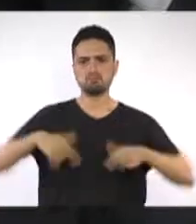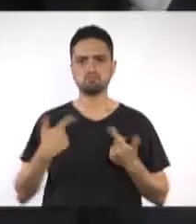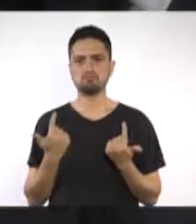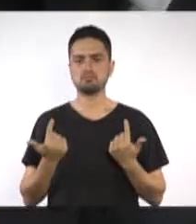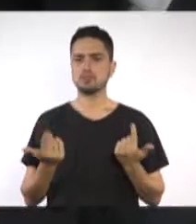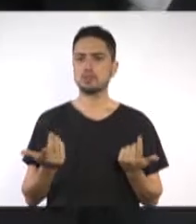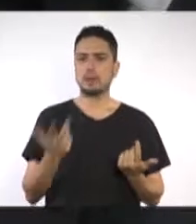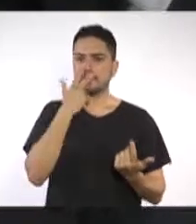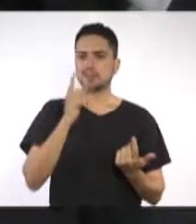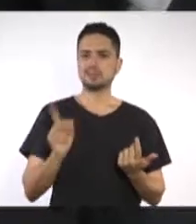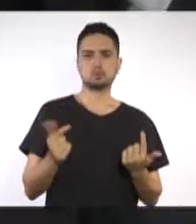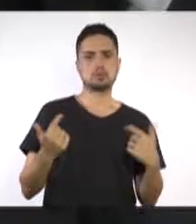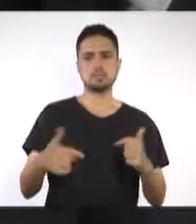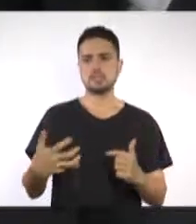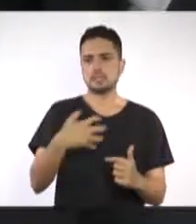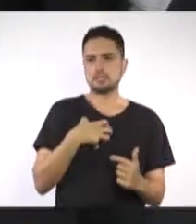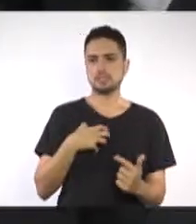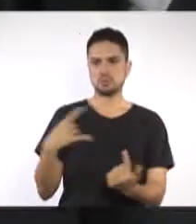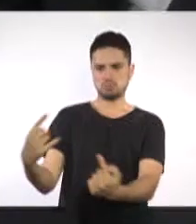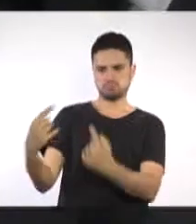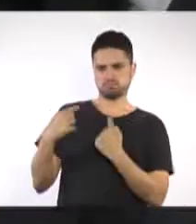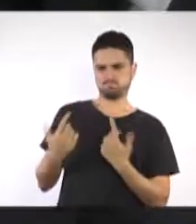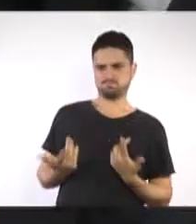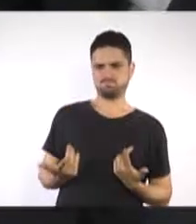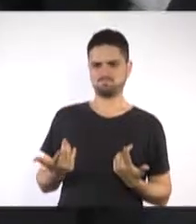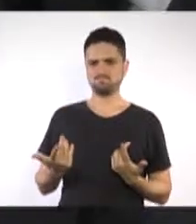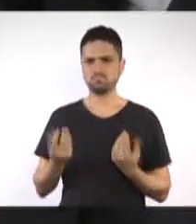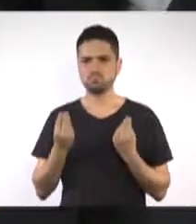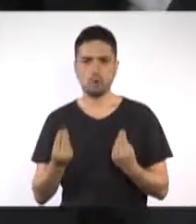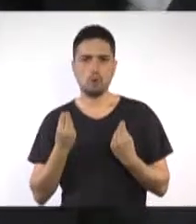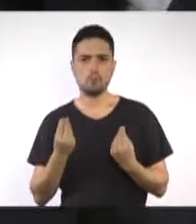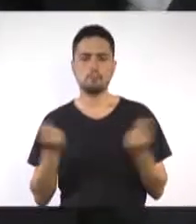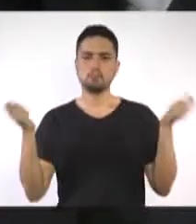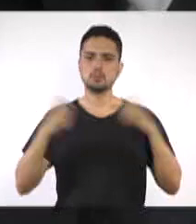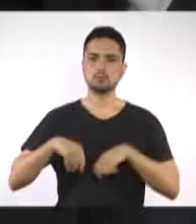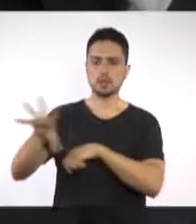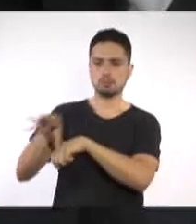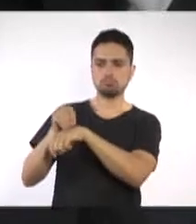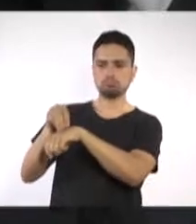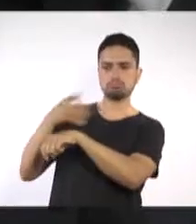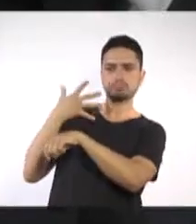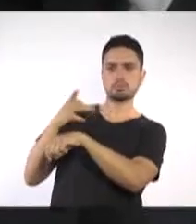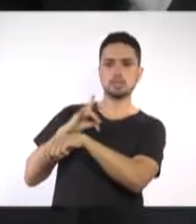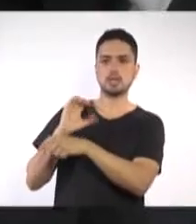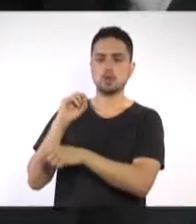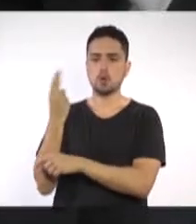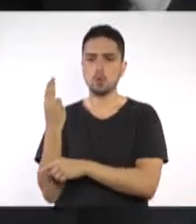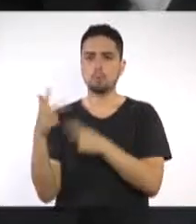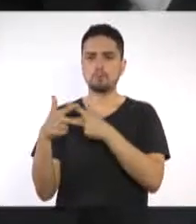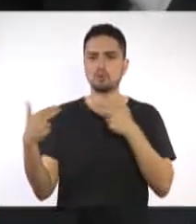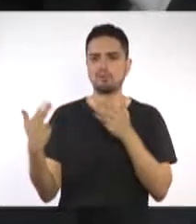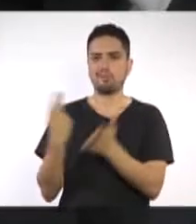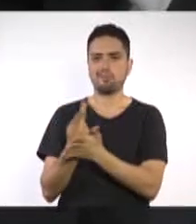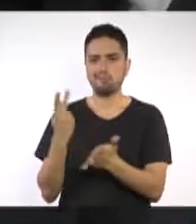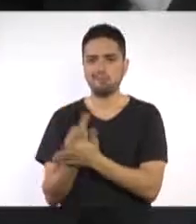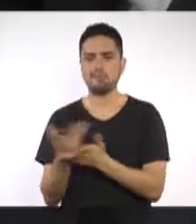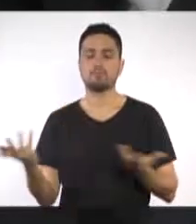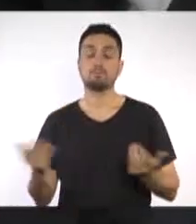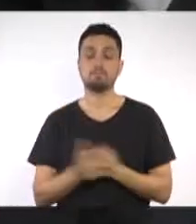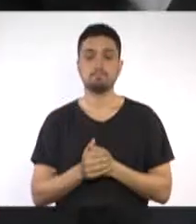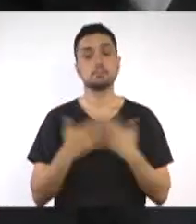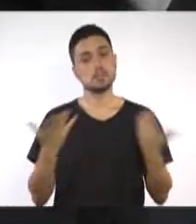sente afrontado com qualquer possibilidade de escuta, de arapongagem ou algo congênere. Então,